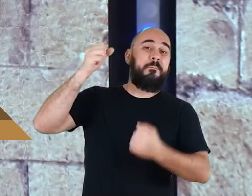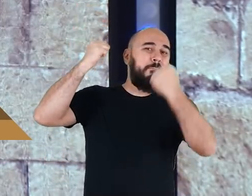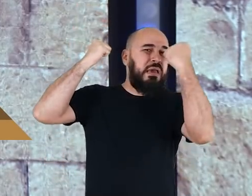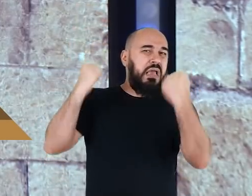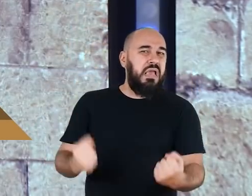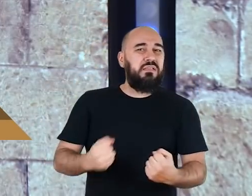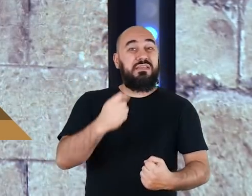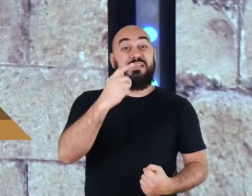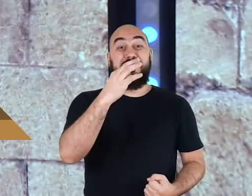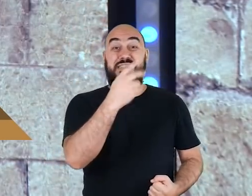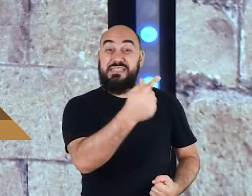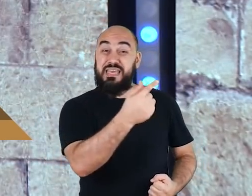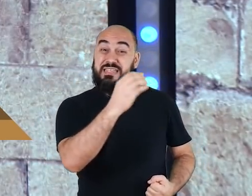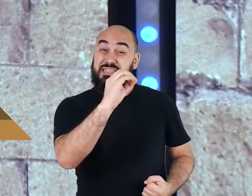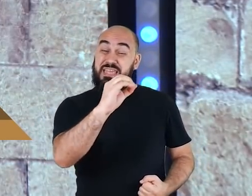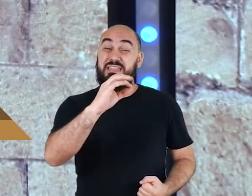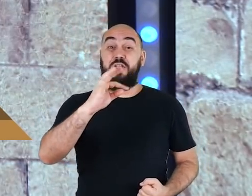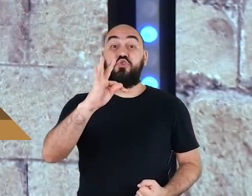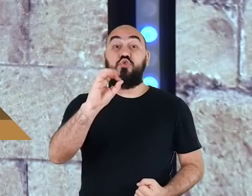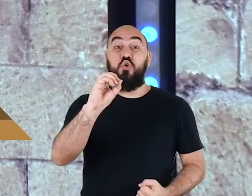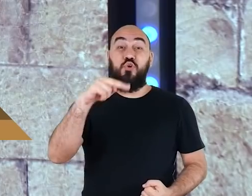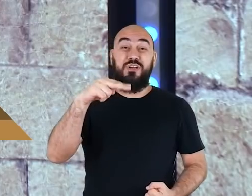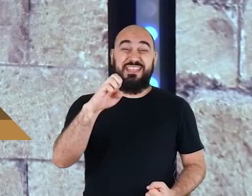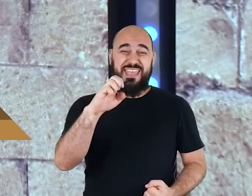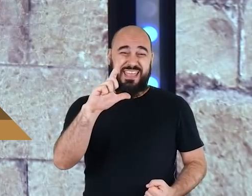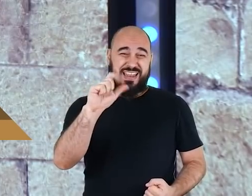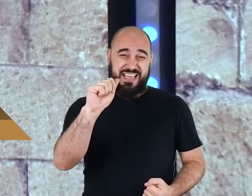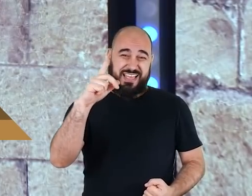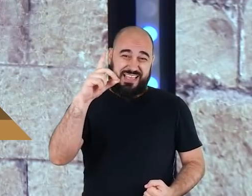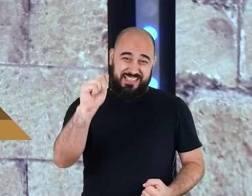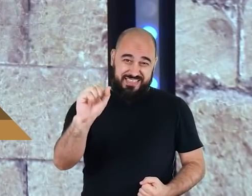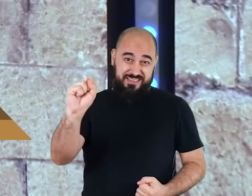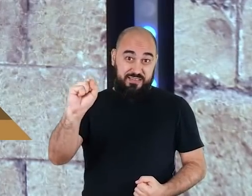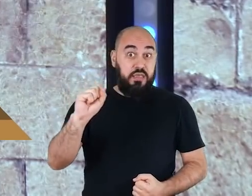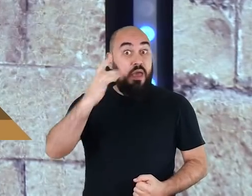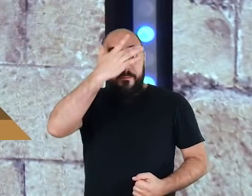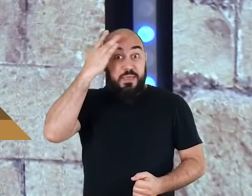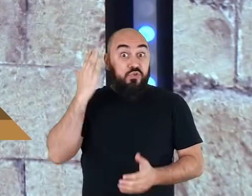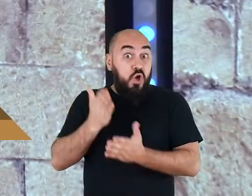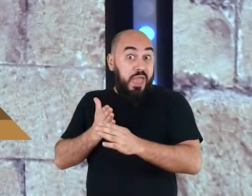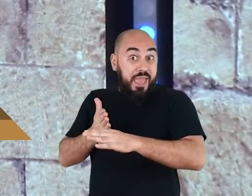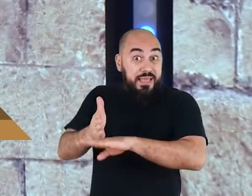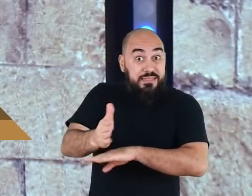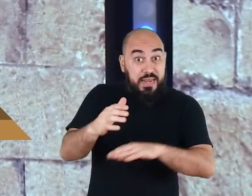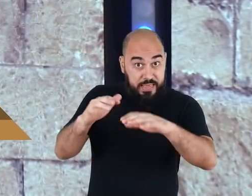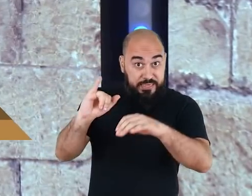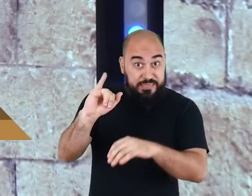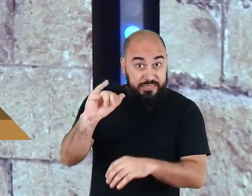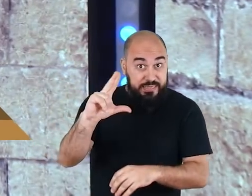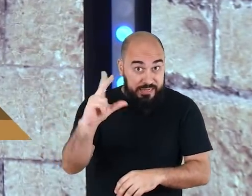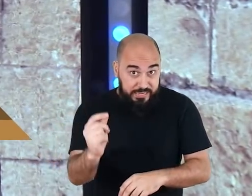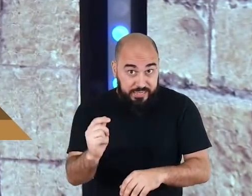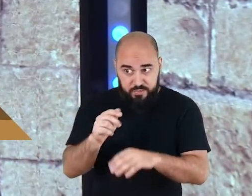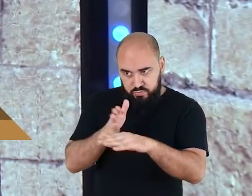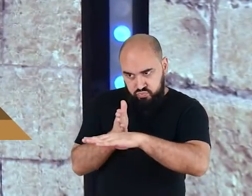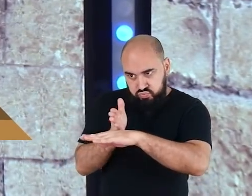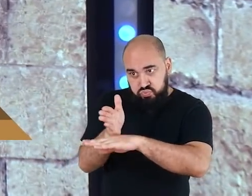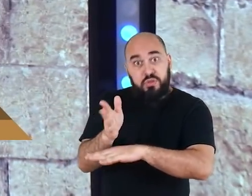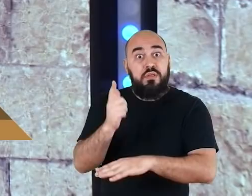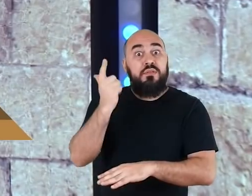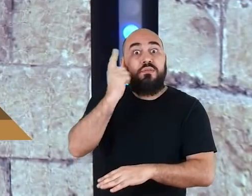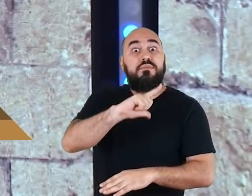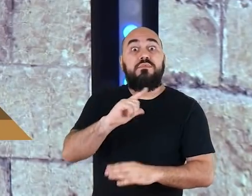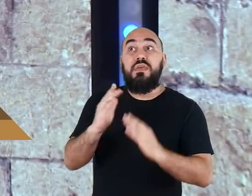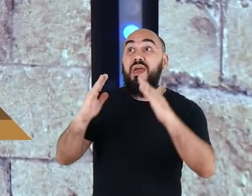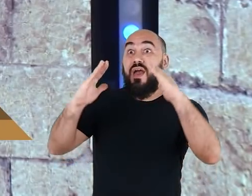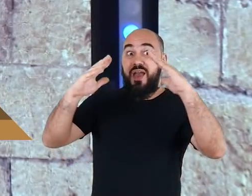de bronze, de modo que qualquer barco, como eu falei, que adentrasse a ilha, poderia passar entre as duas pernas da ilha,